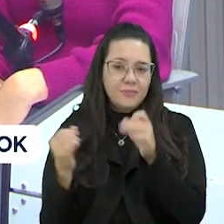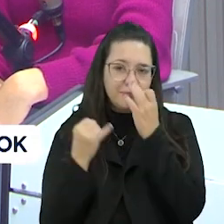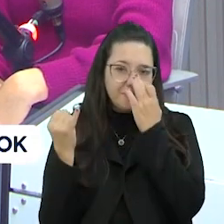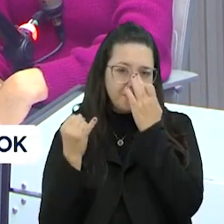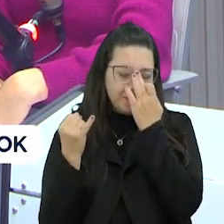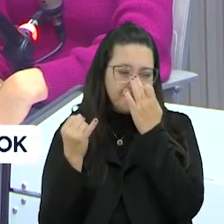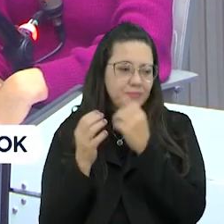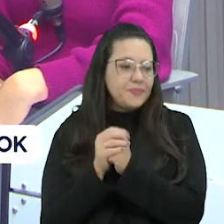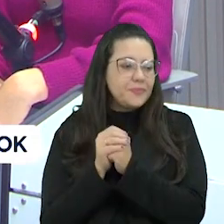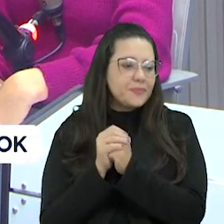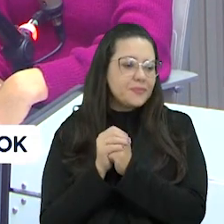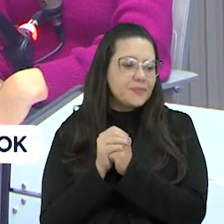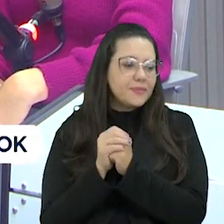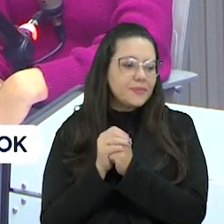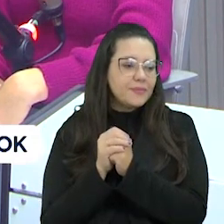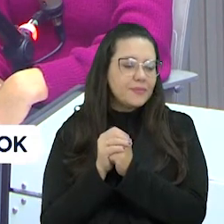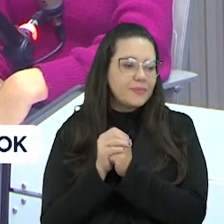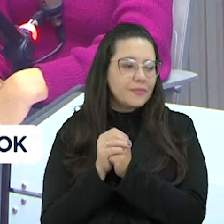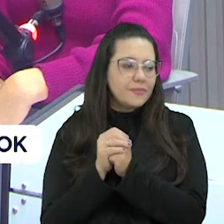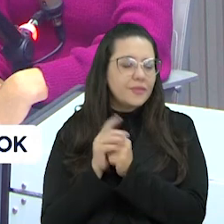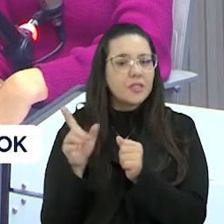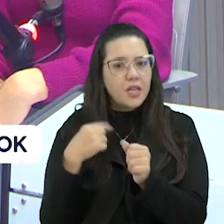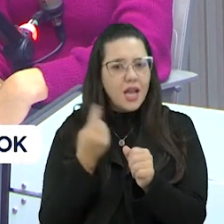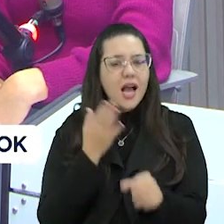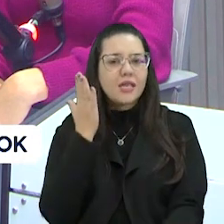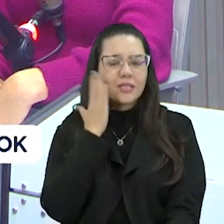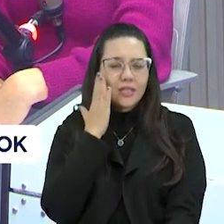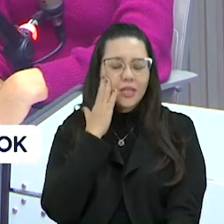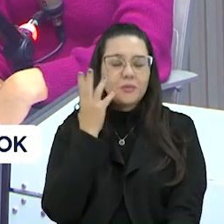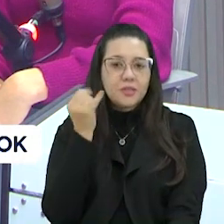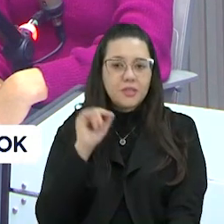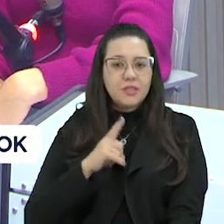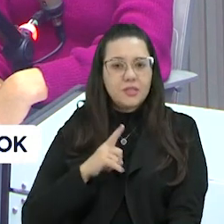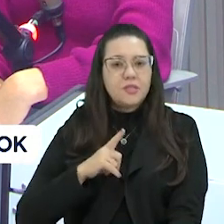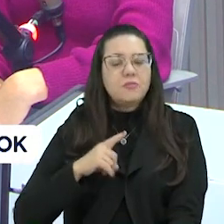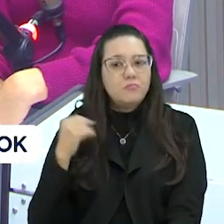bem. A gente sabe que existe uma carência aí